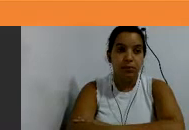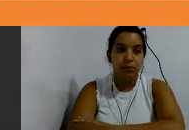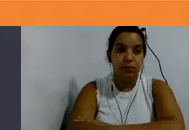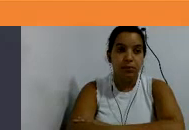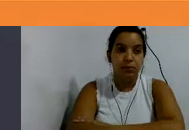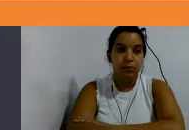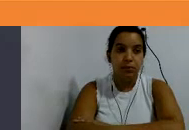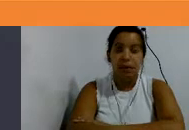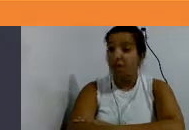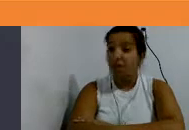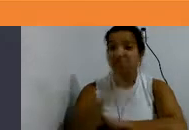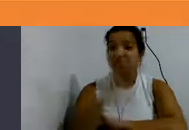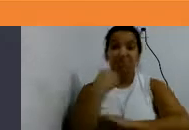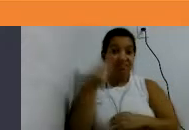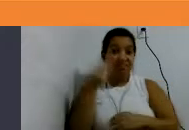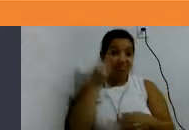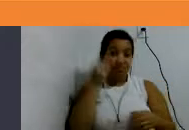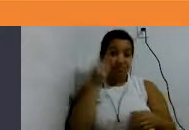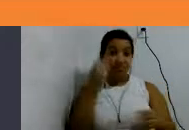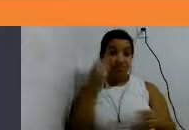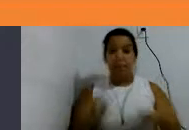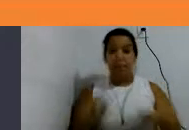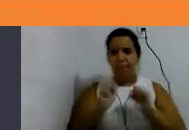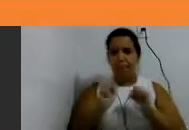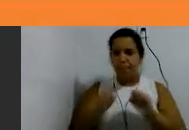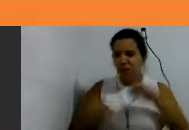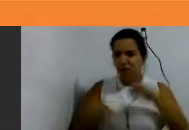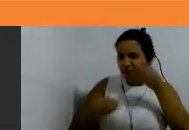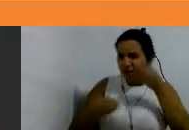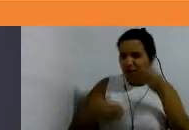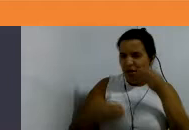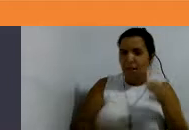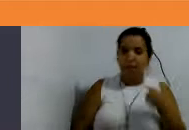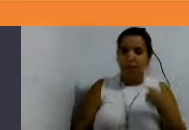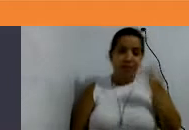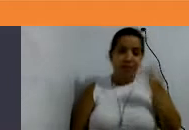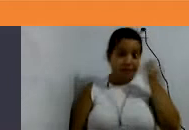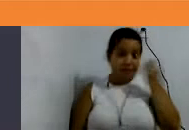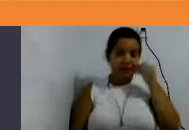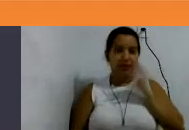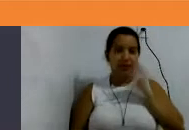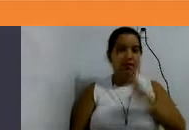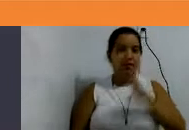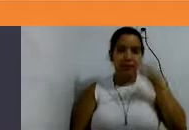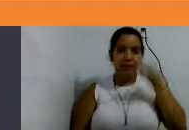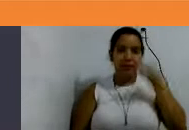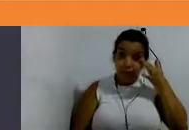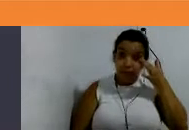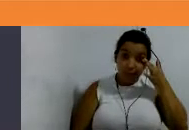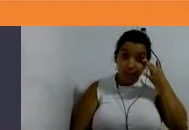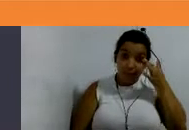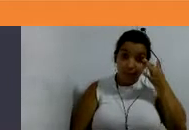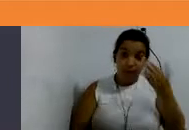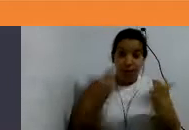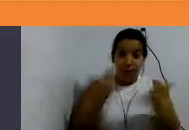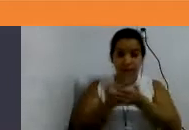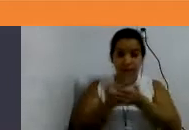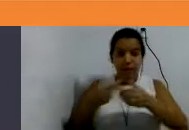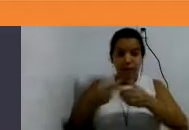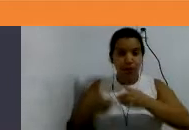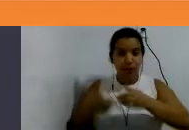Ninguém vai arriscar? Posso chutar? Pode chutar. Então, na aula de ontem, a Letícia